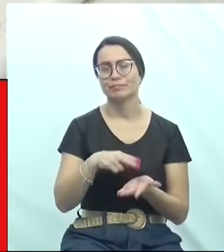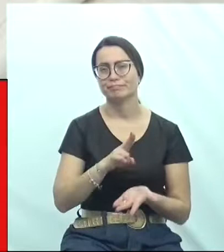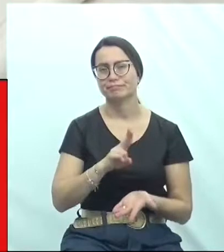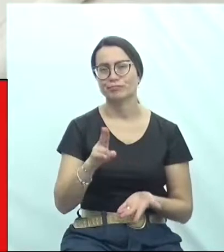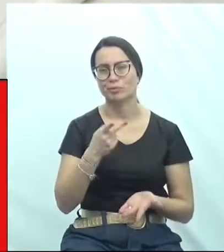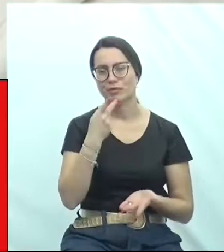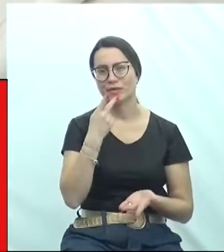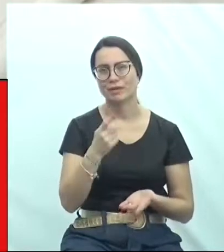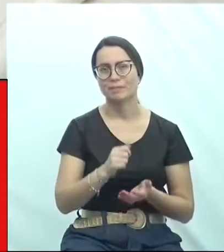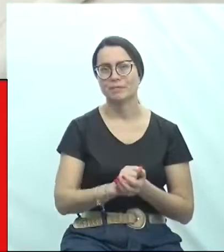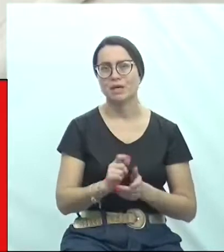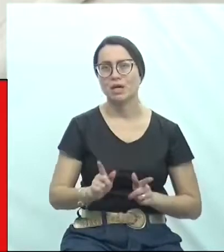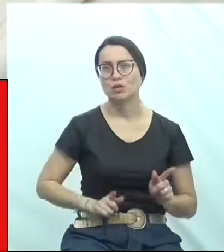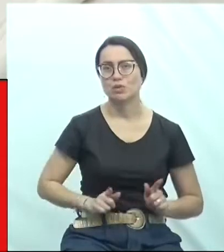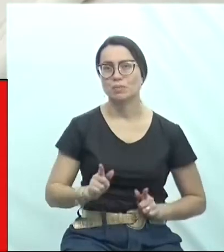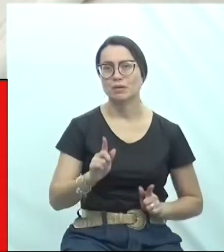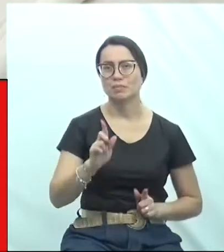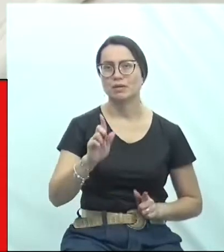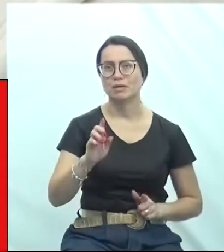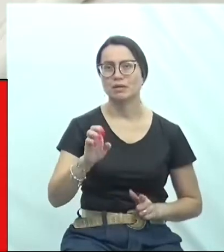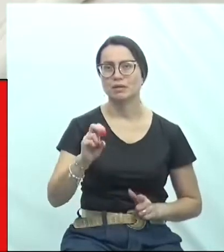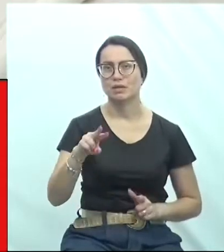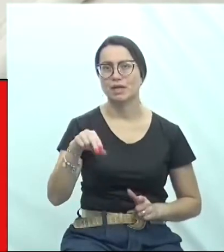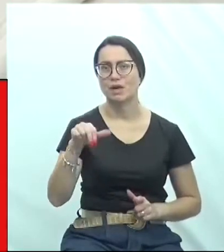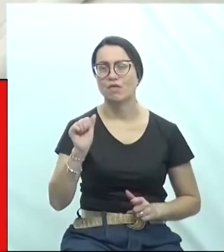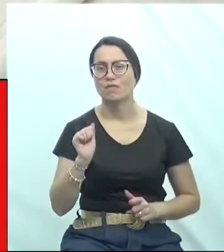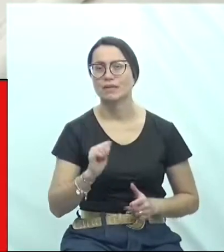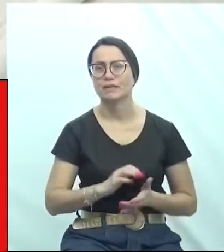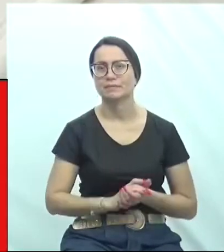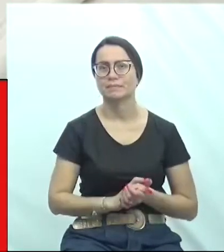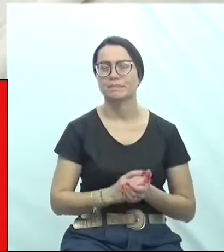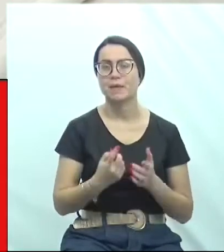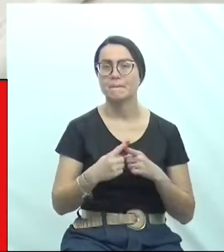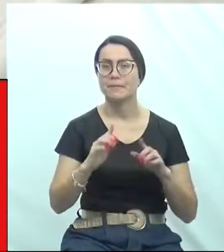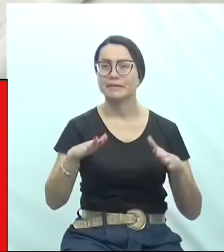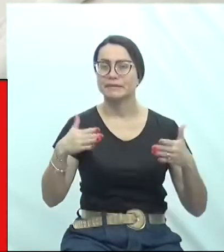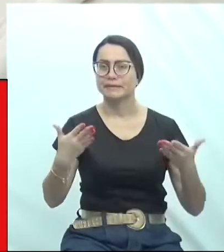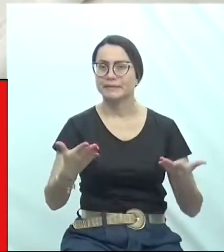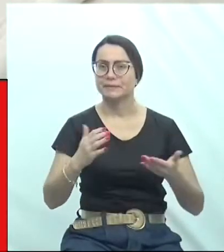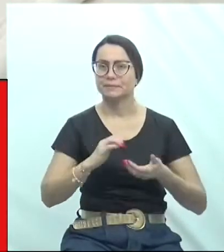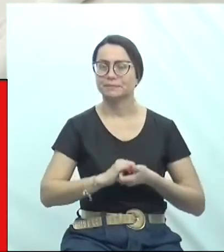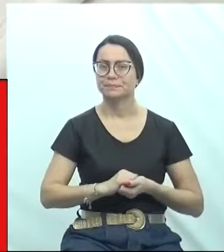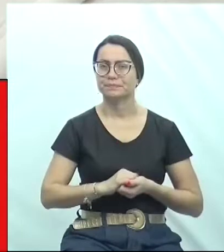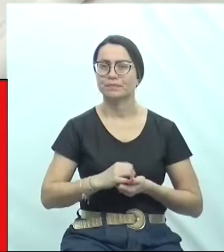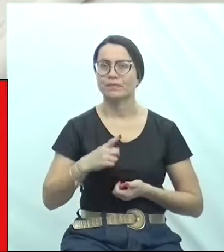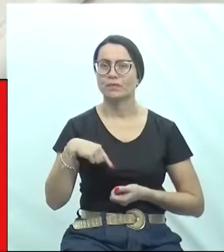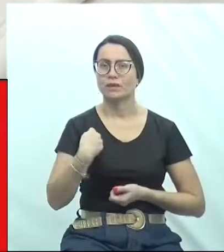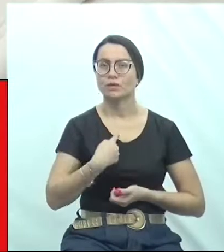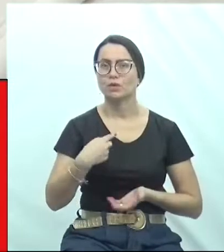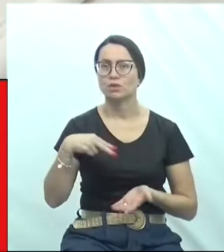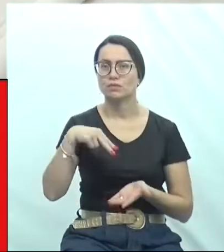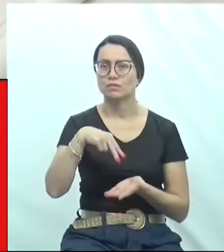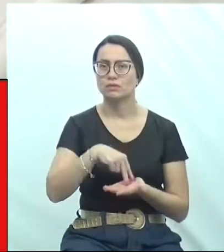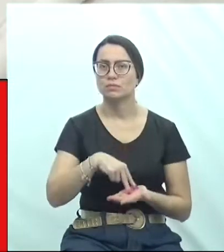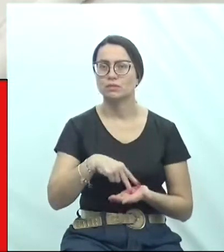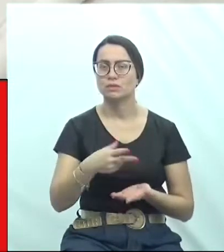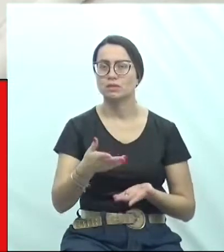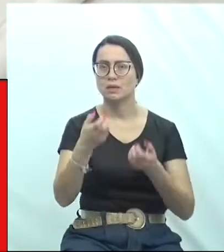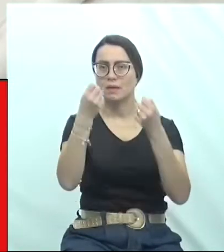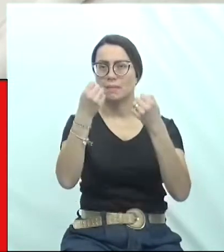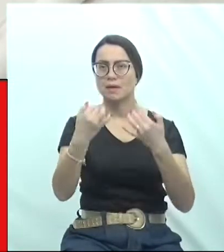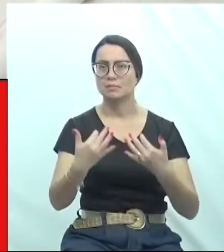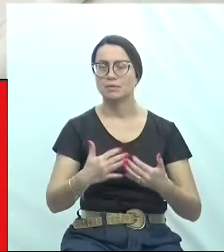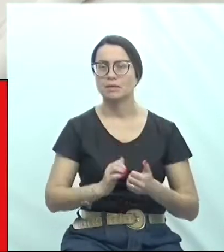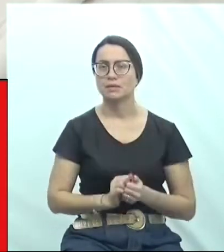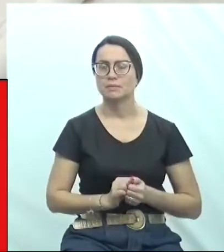da Giovana, mas enfim, a gente veio aqui para esclarecer, tá? E tentar resolver de vez,